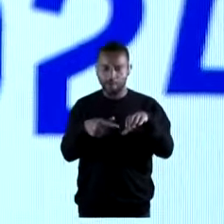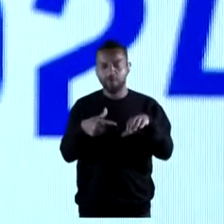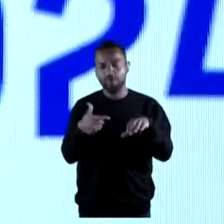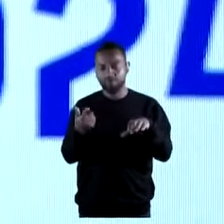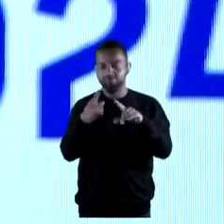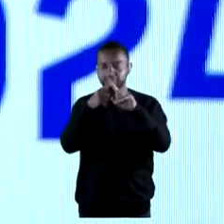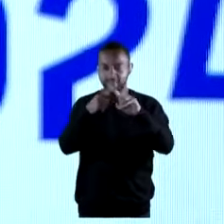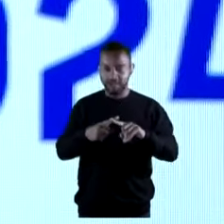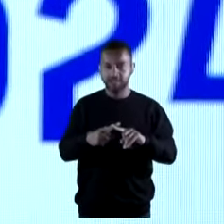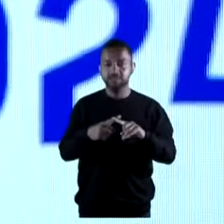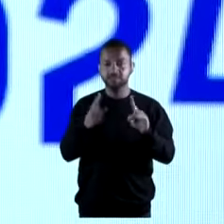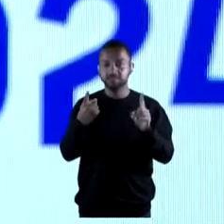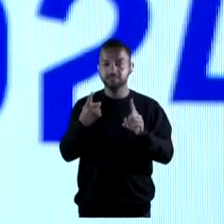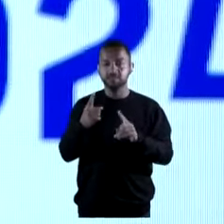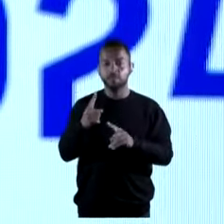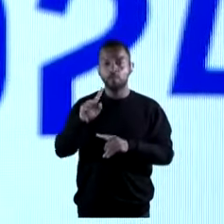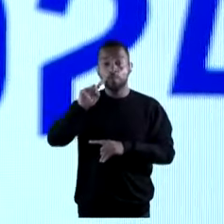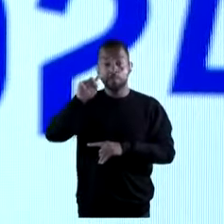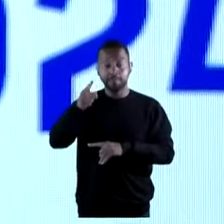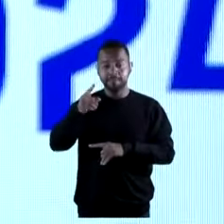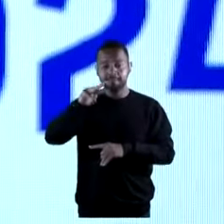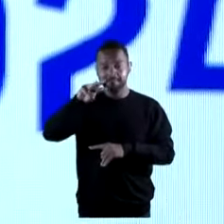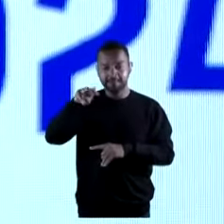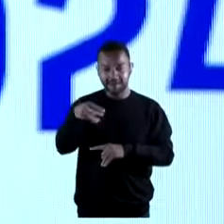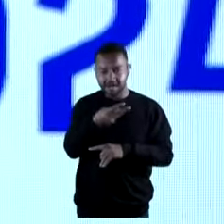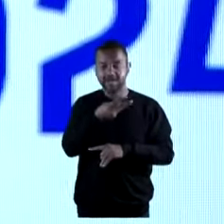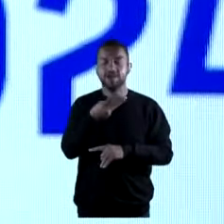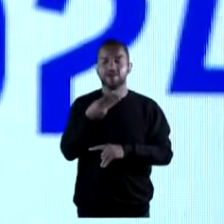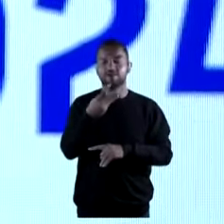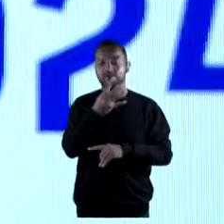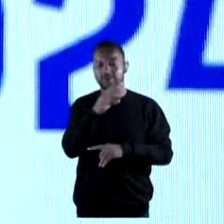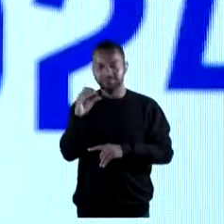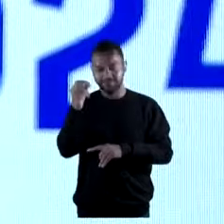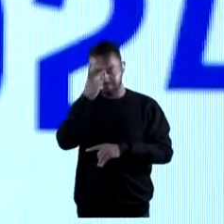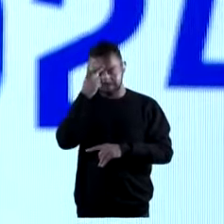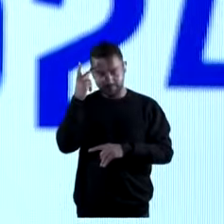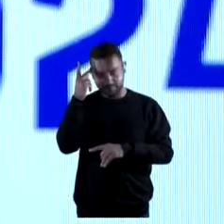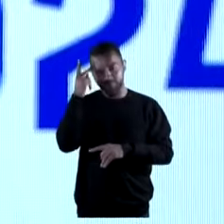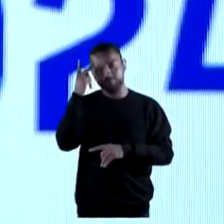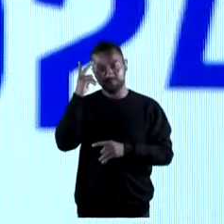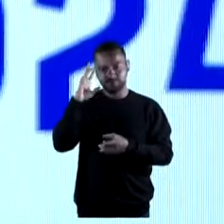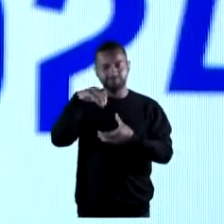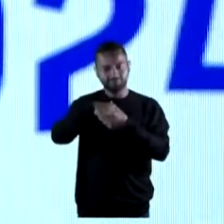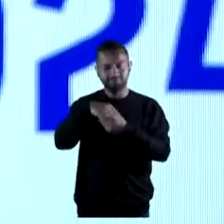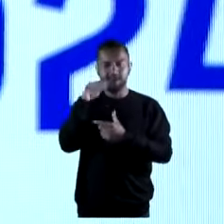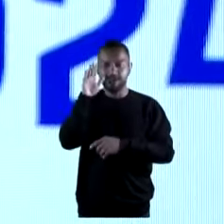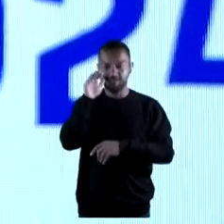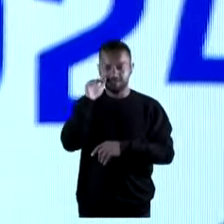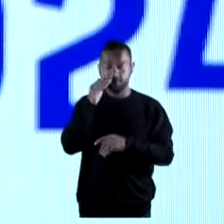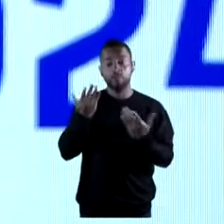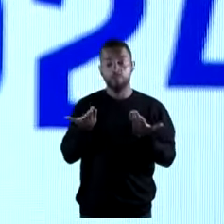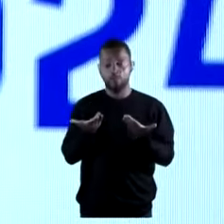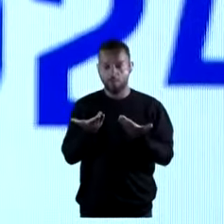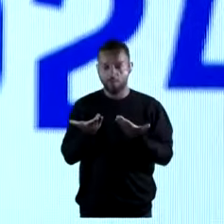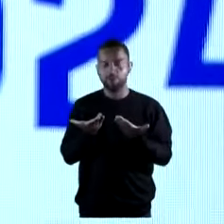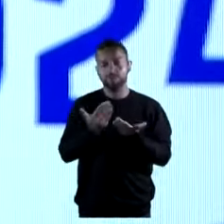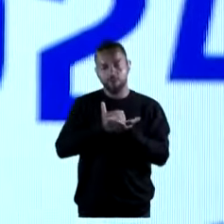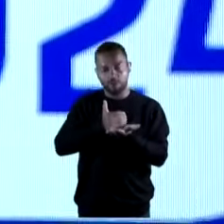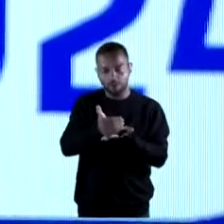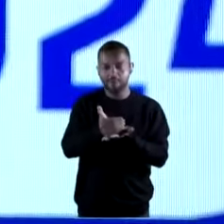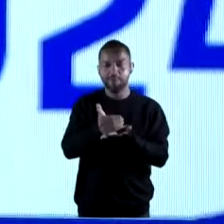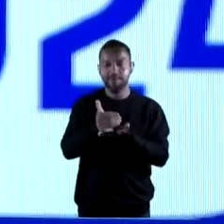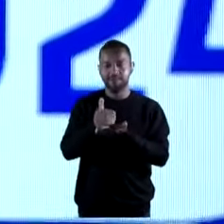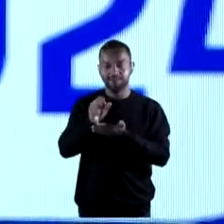e 400 mil pessoas presentes. E hoje nós vamos escalar a seleção do Paulistão Sicredi 2024.